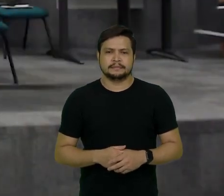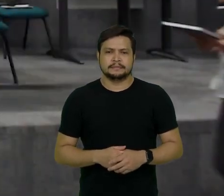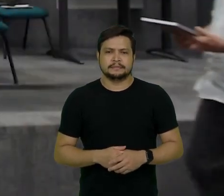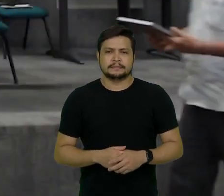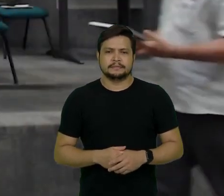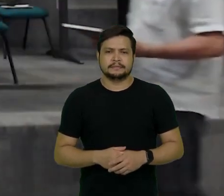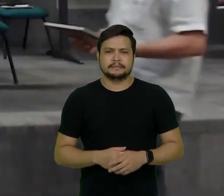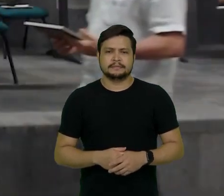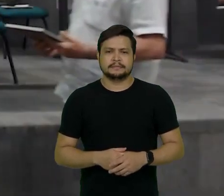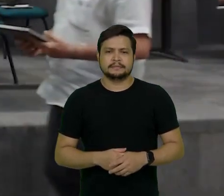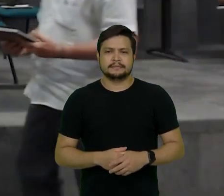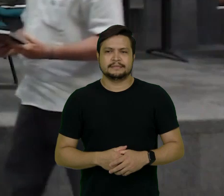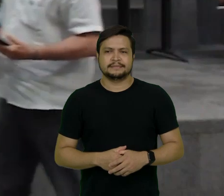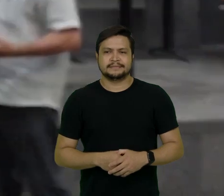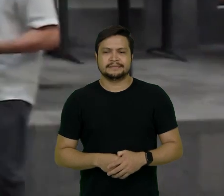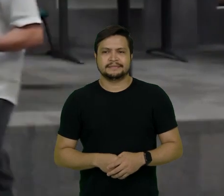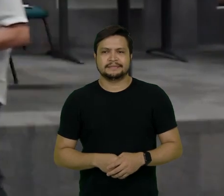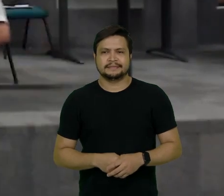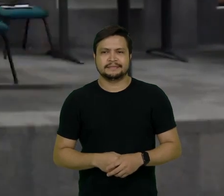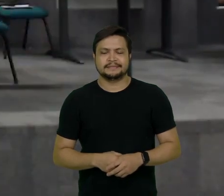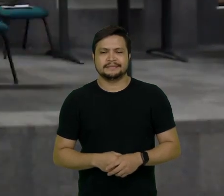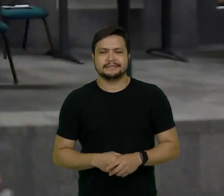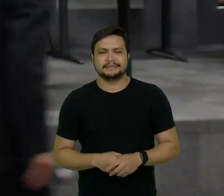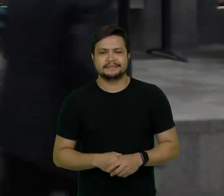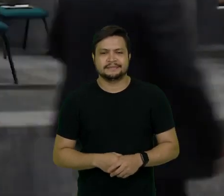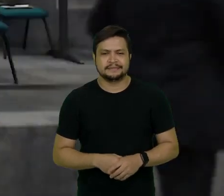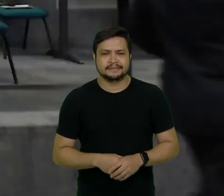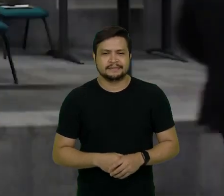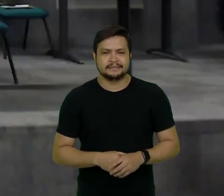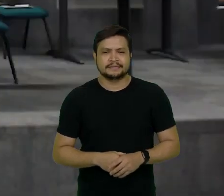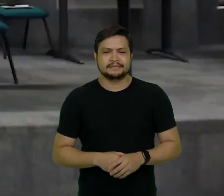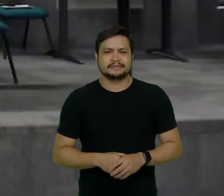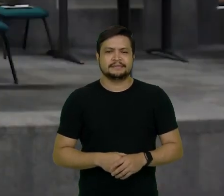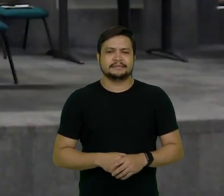Mais pro meio, mais pro meio. Pra onde? Pro meio aqui, que esses...